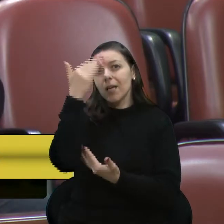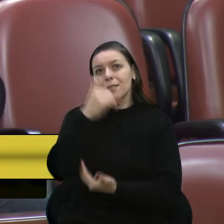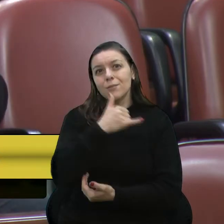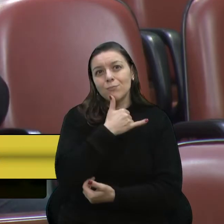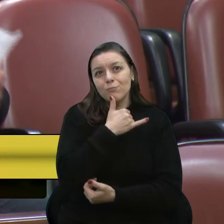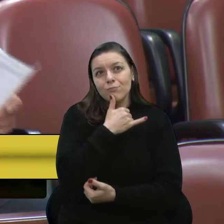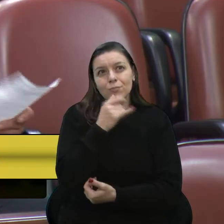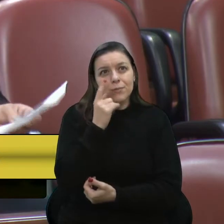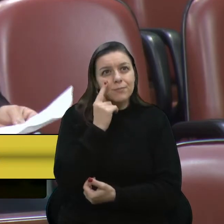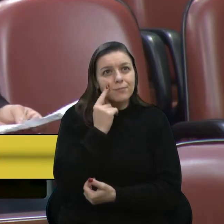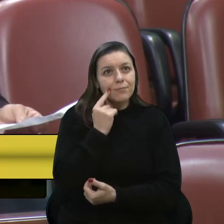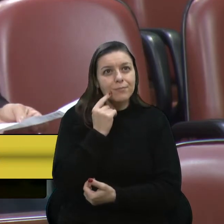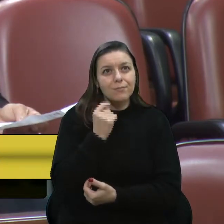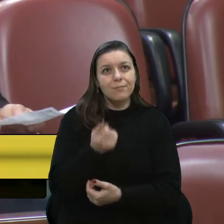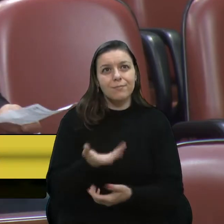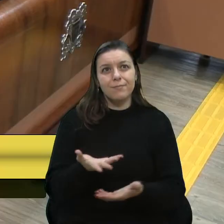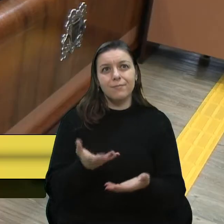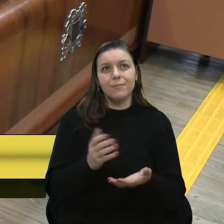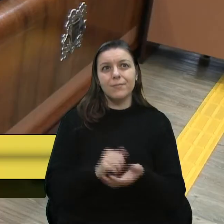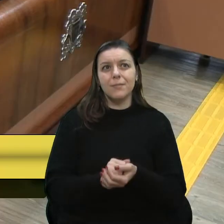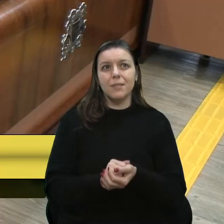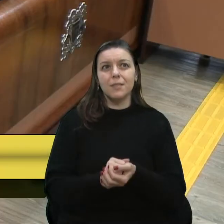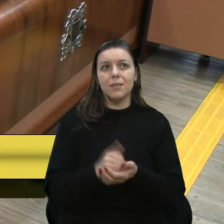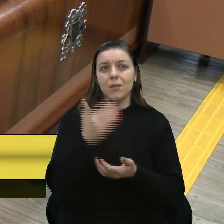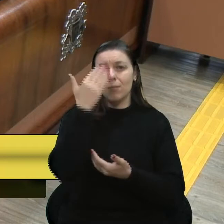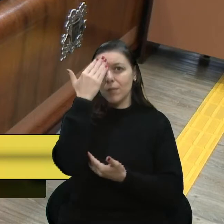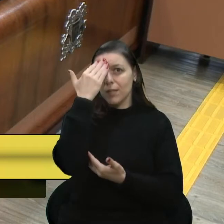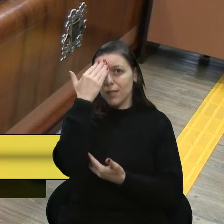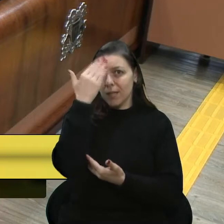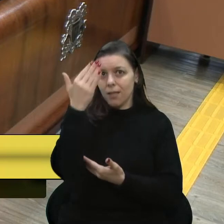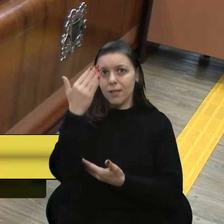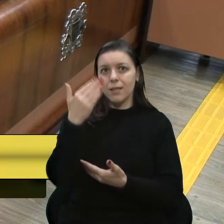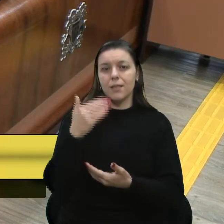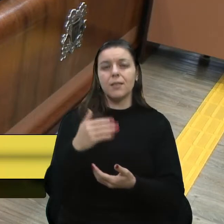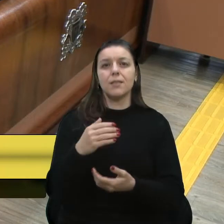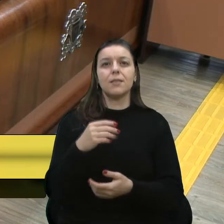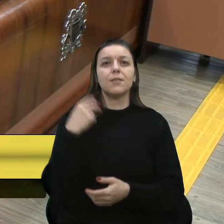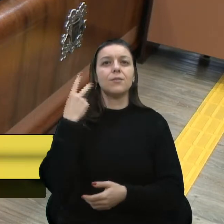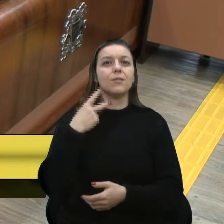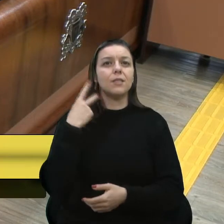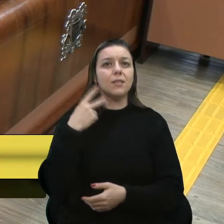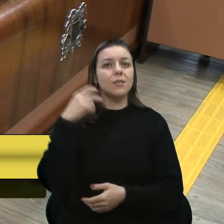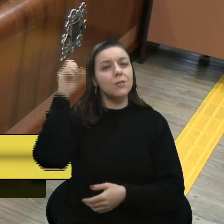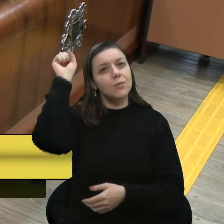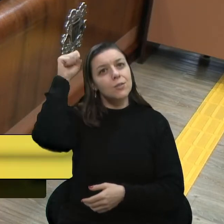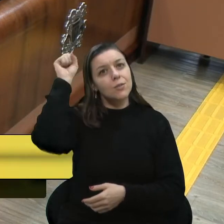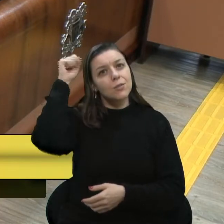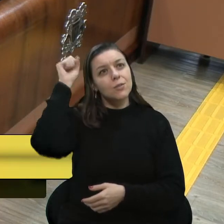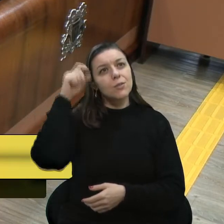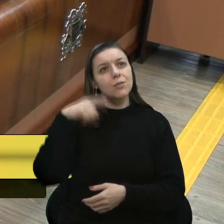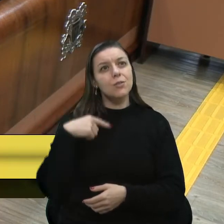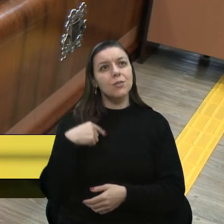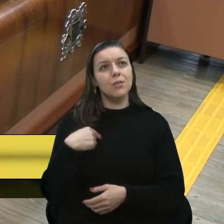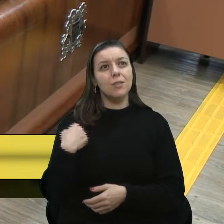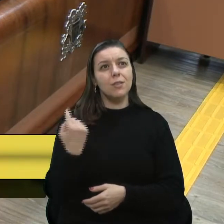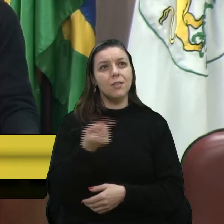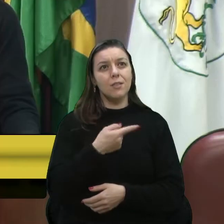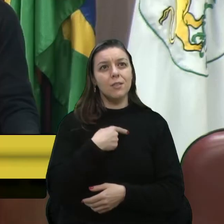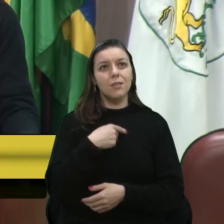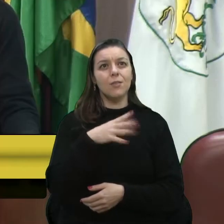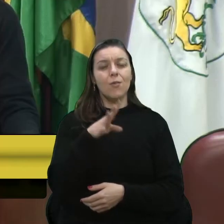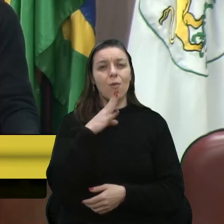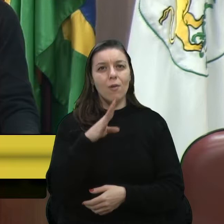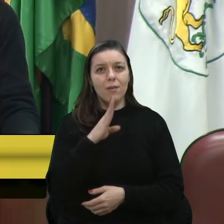tá? Muito obrigado, vereador. Foi assim que nós nos conhecemos, né? O senhor sempre